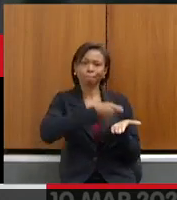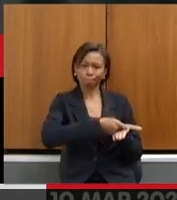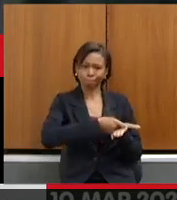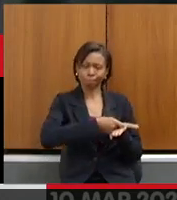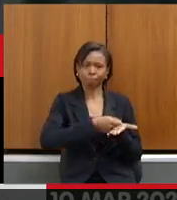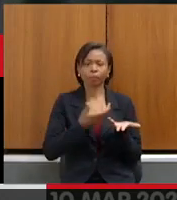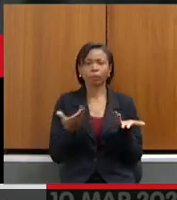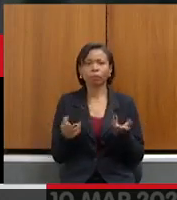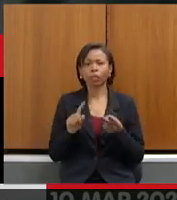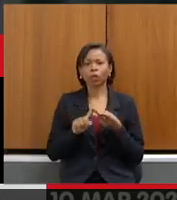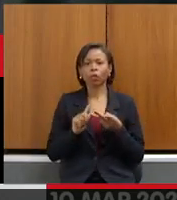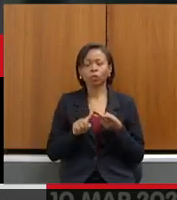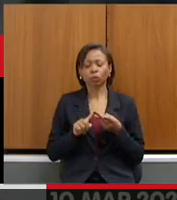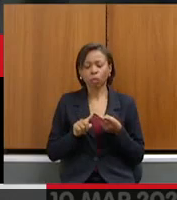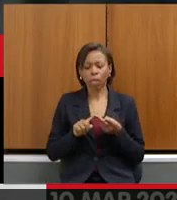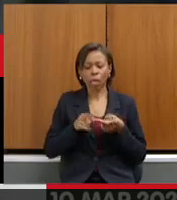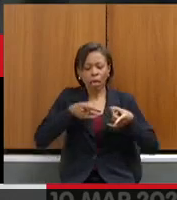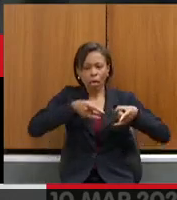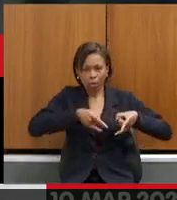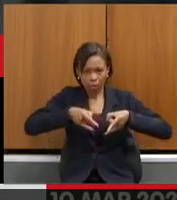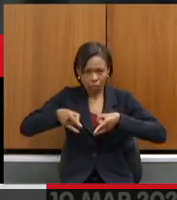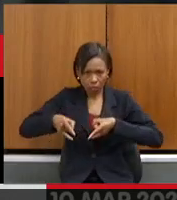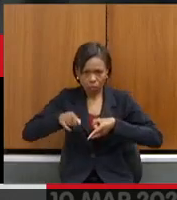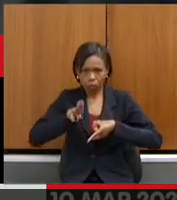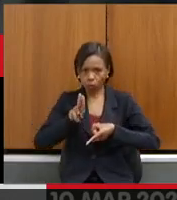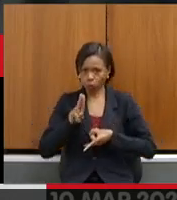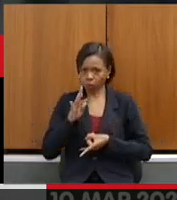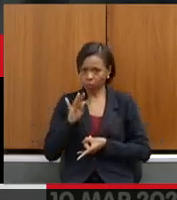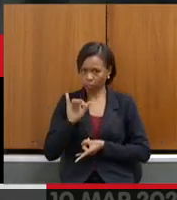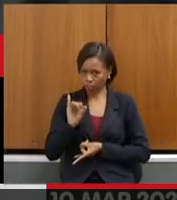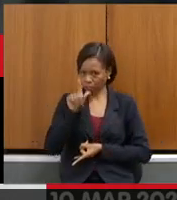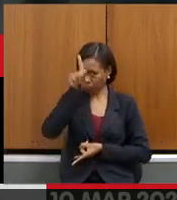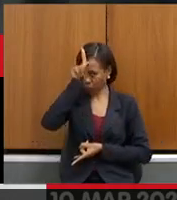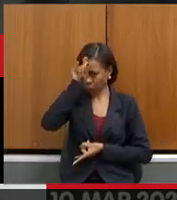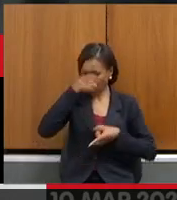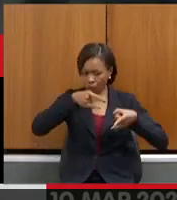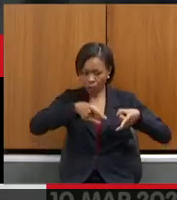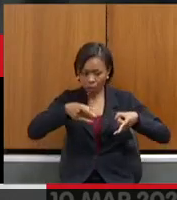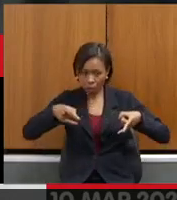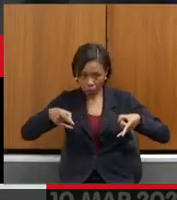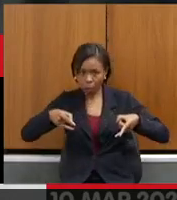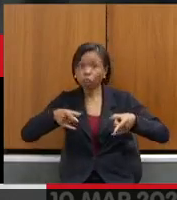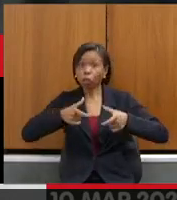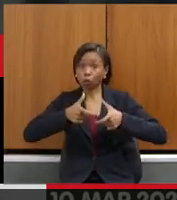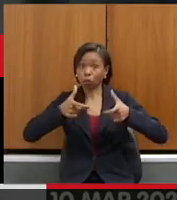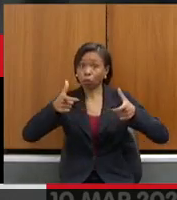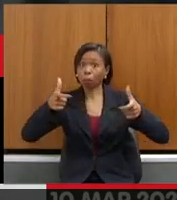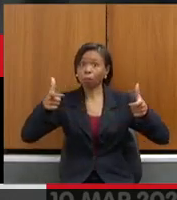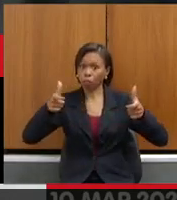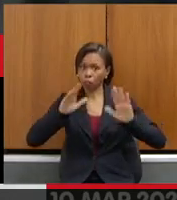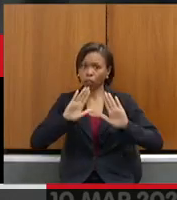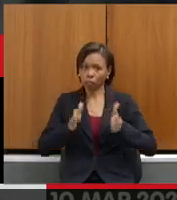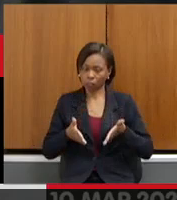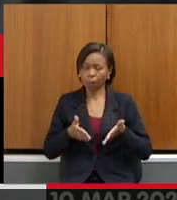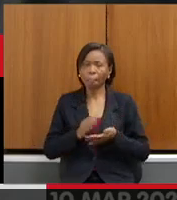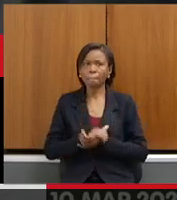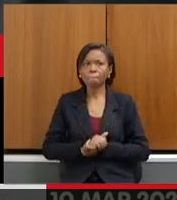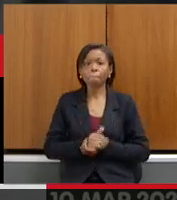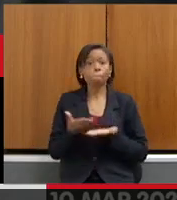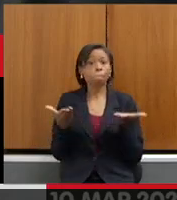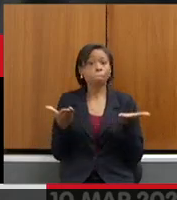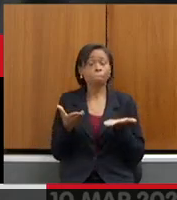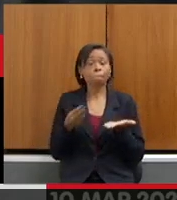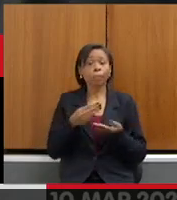leite UTI nós ampliamos os leitos de UTI nós hoje o que o ministério não